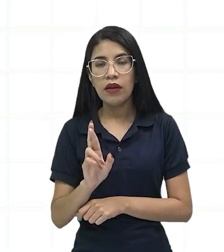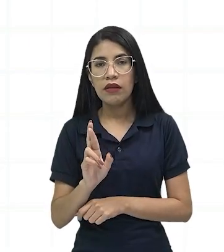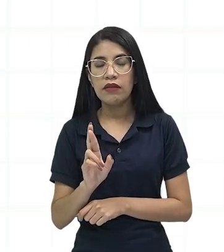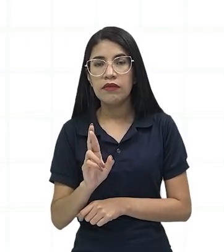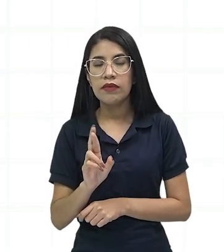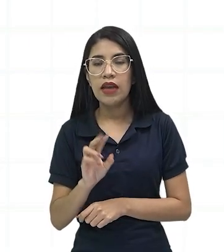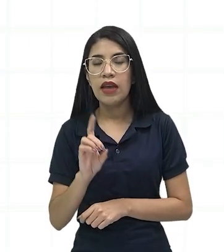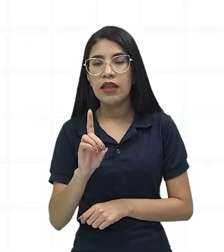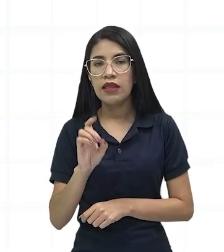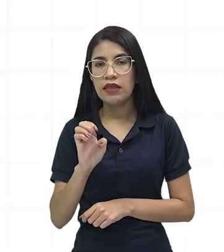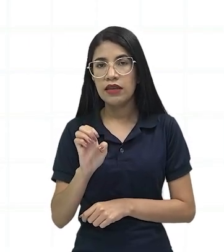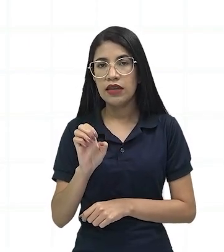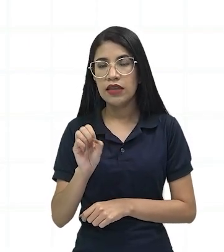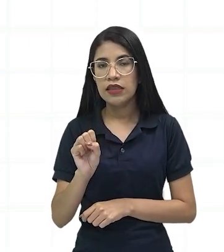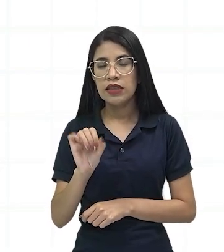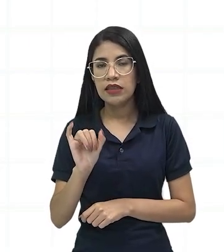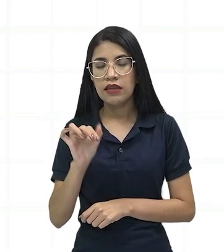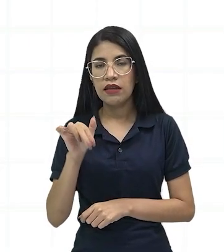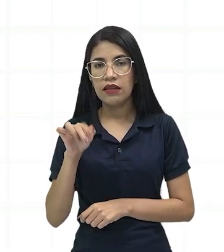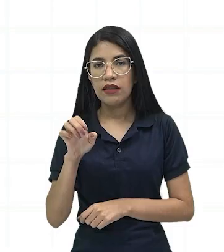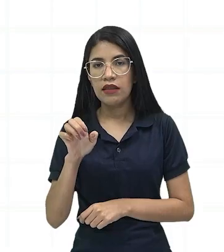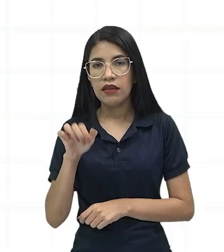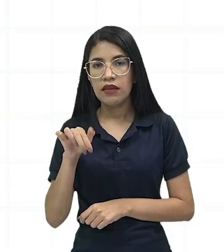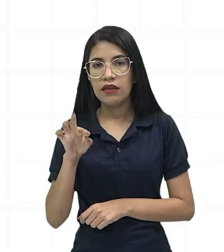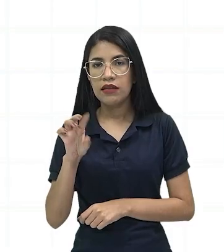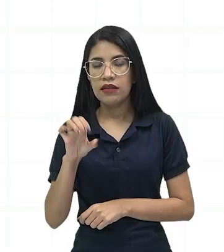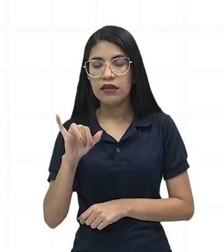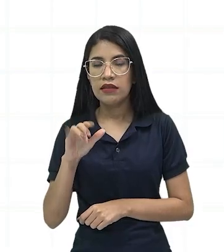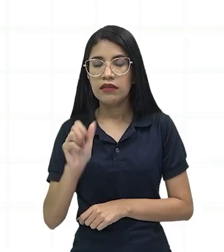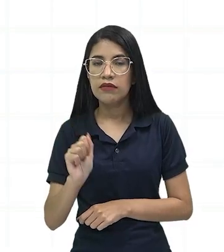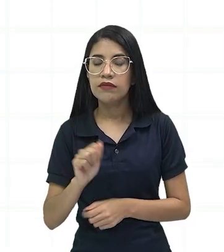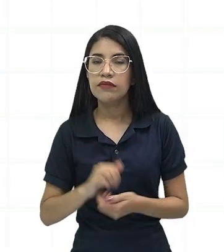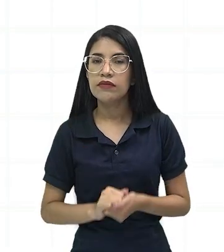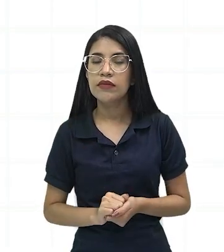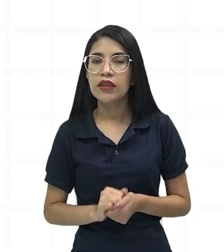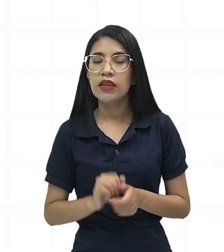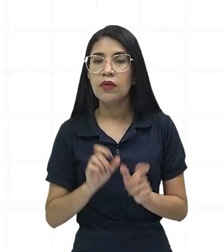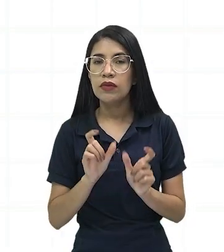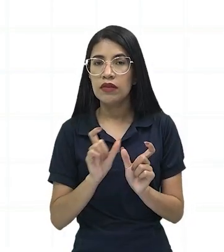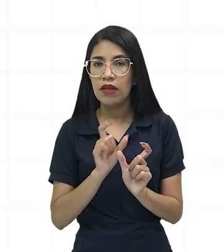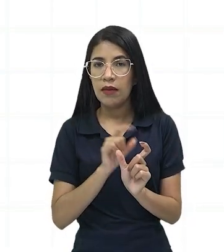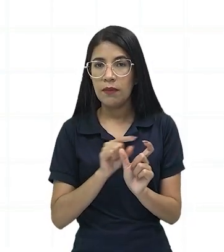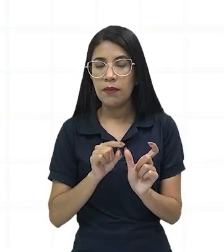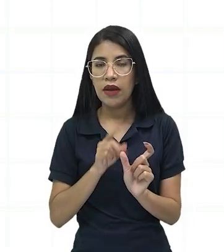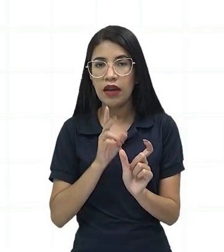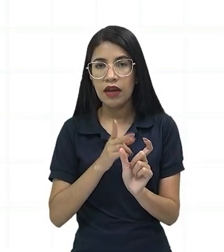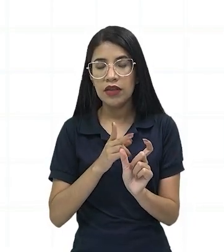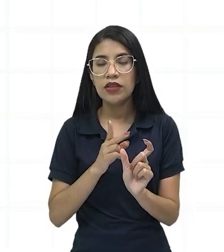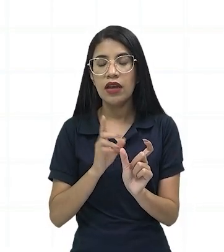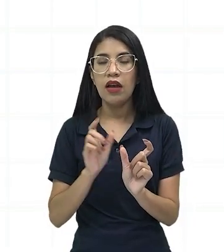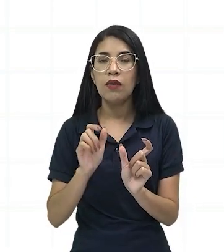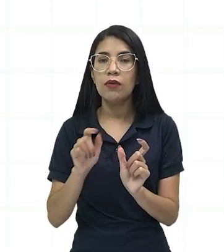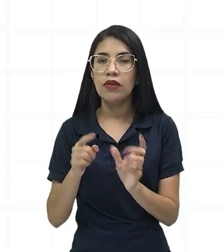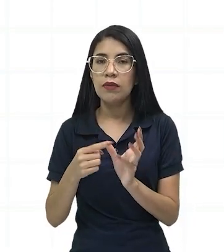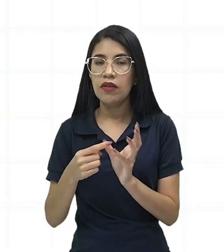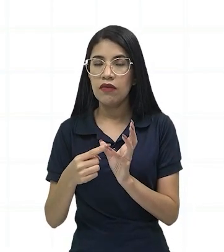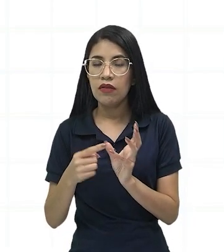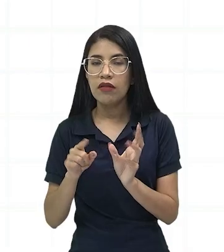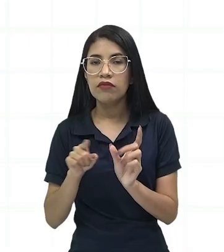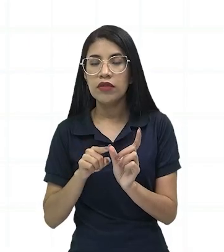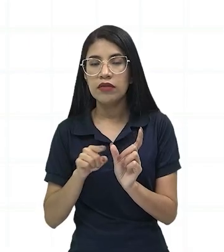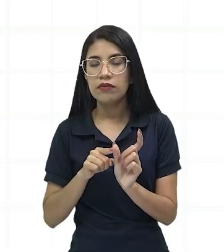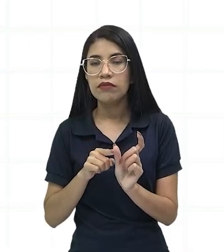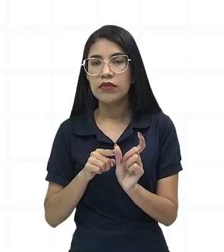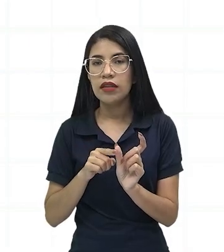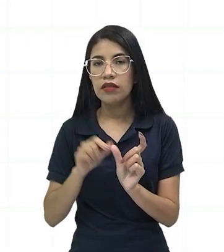a minha desinência. Então eu sei que cantar tem o meu radical, tem minha vogal temática, terminando em R, indicando o